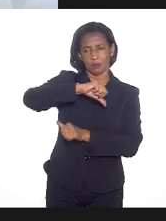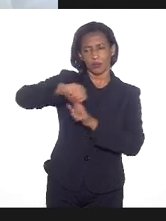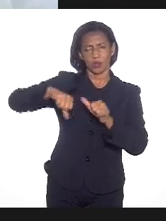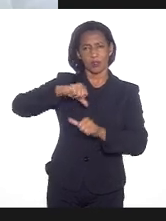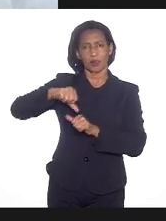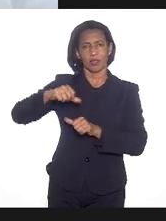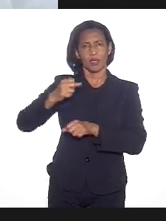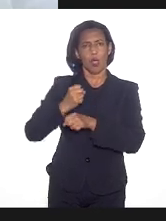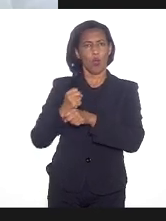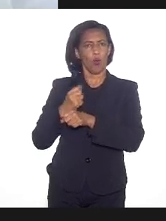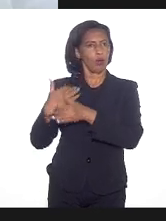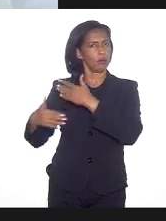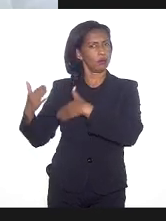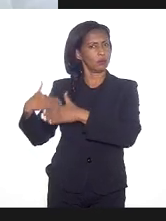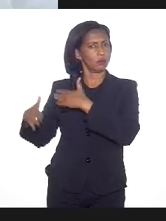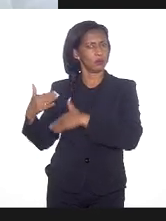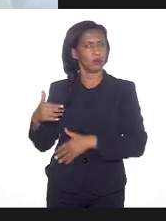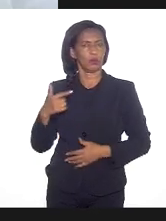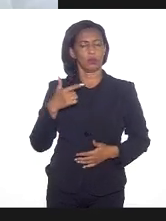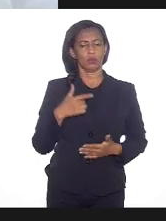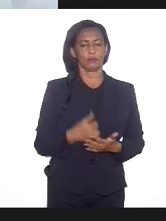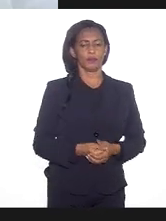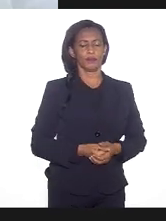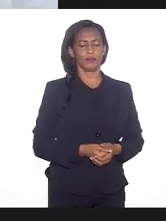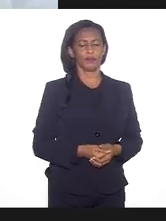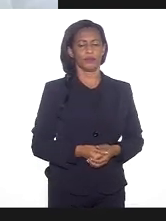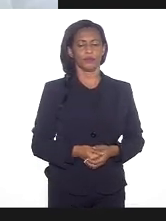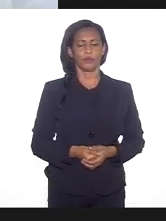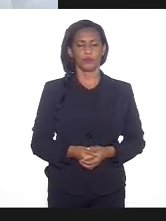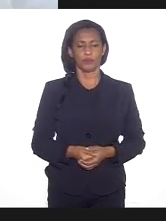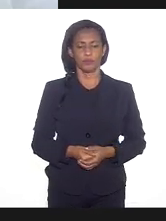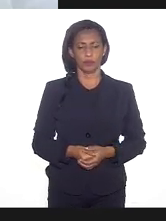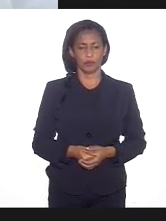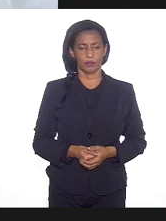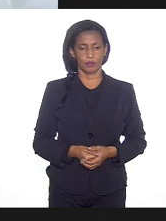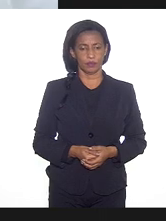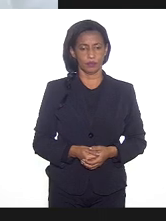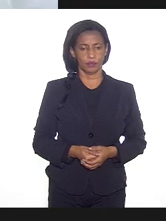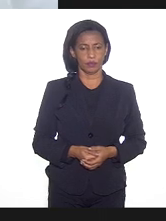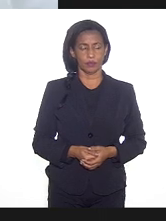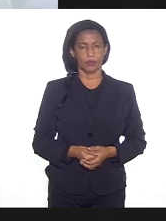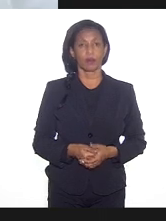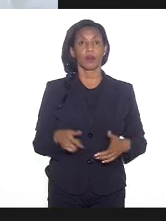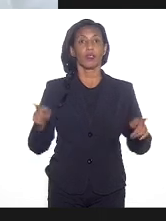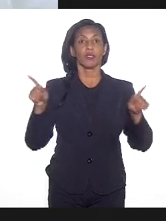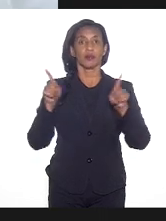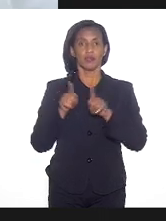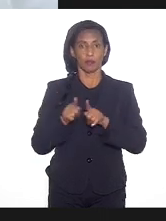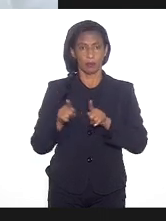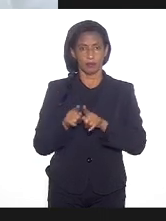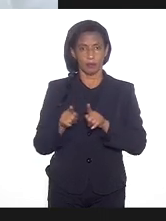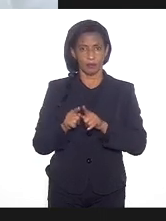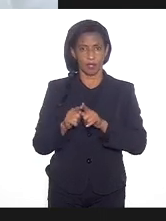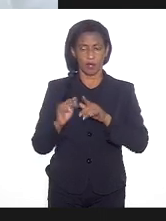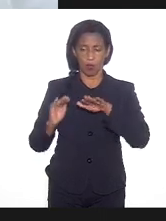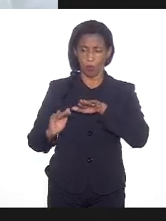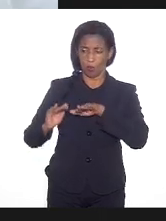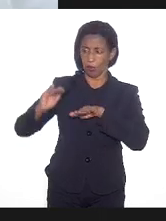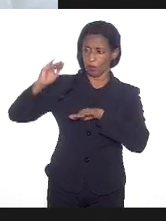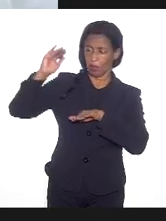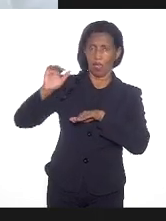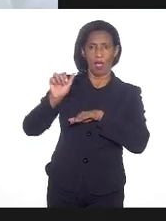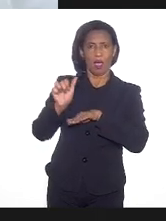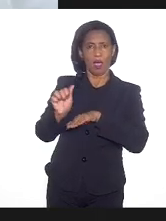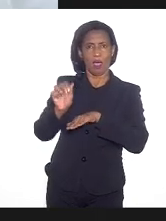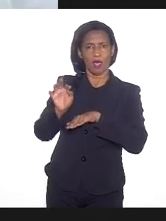anterior, 2008, 2013, 2014 e 2015. Há um descompasso enorme entre o crescimento dos